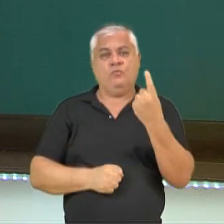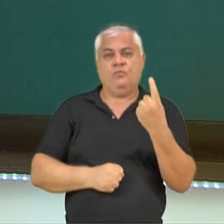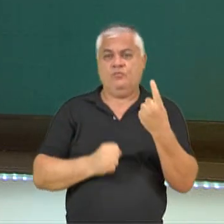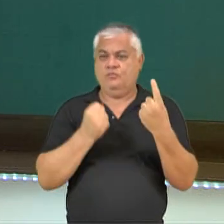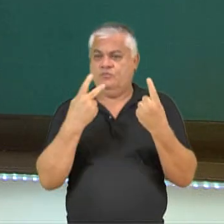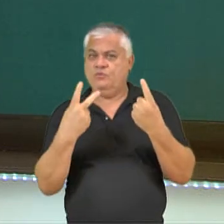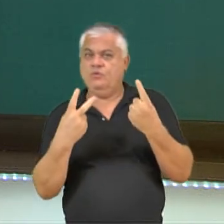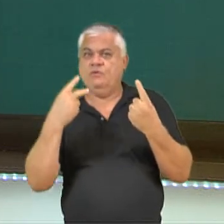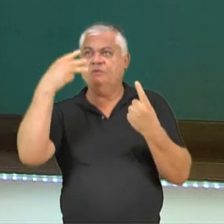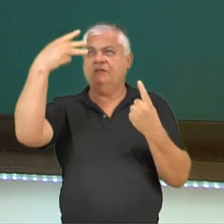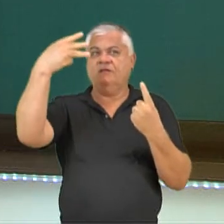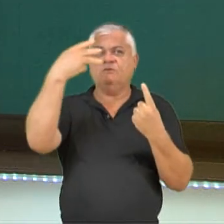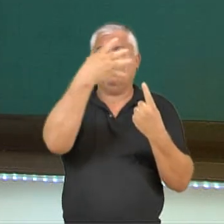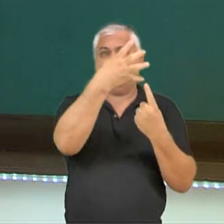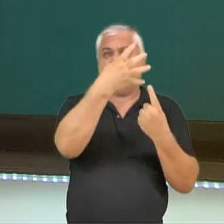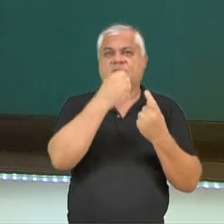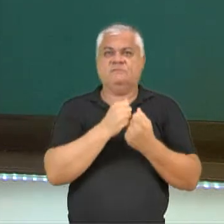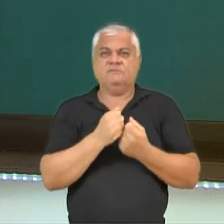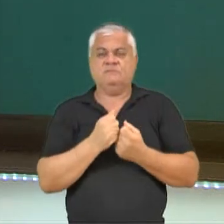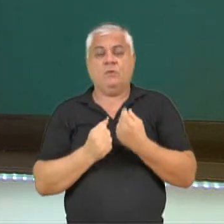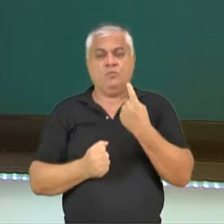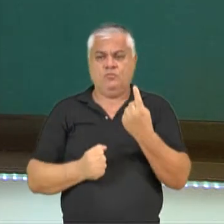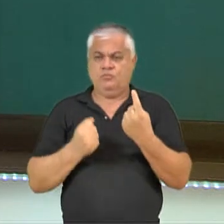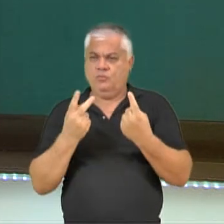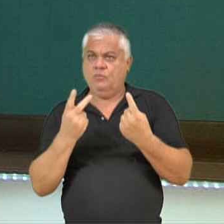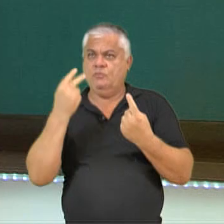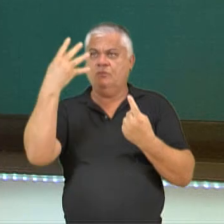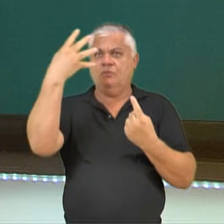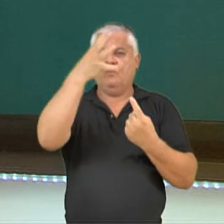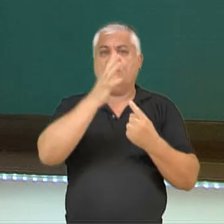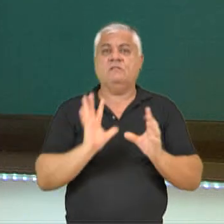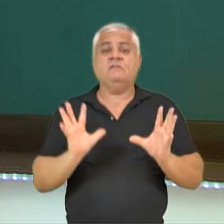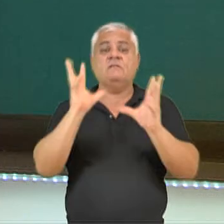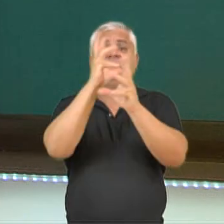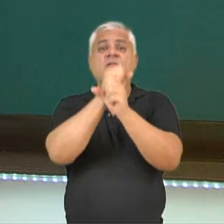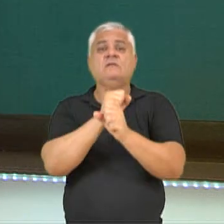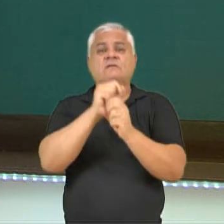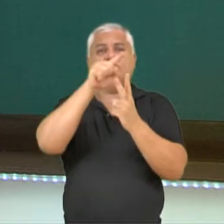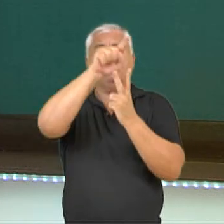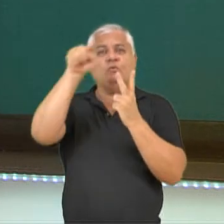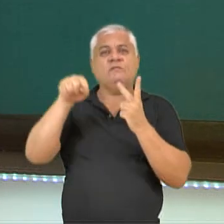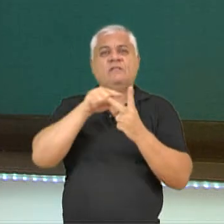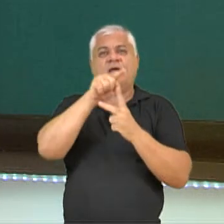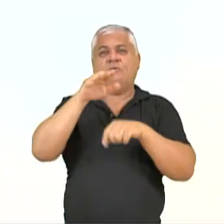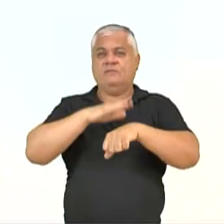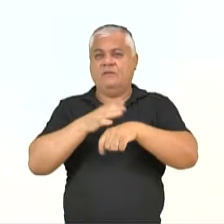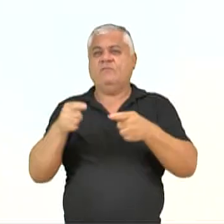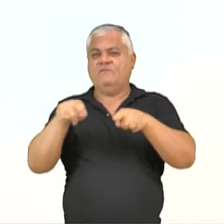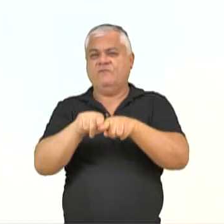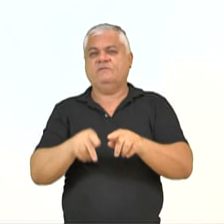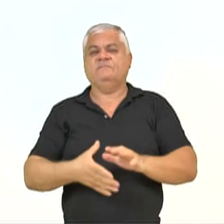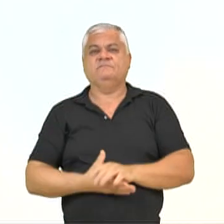2, 3 e 4 e para a área total também. Eu vou dar um tempo e a gente já volta.